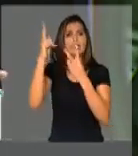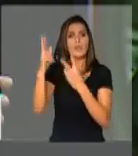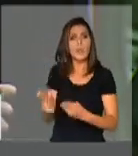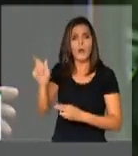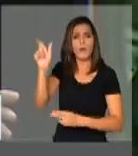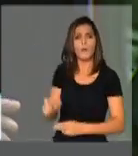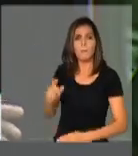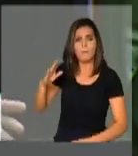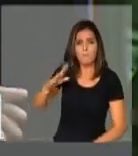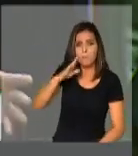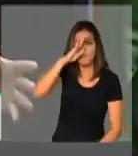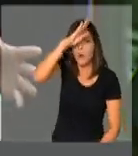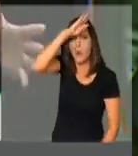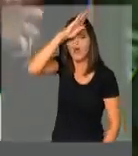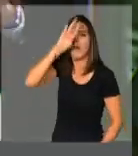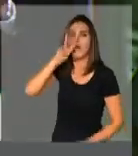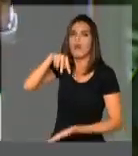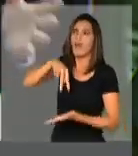de tamanha